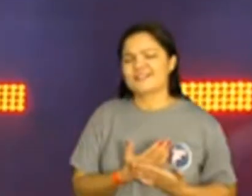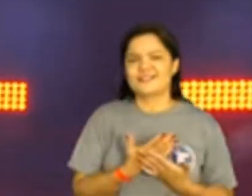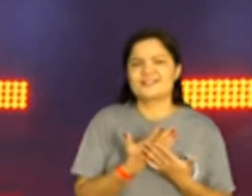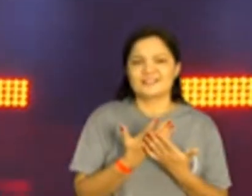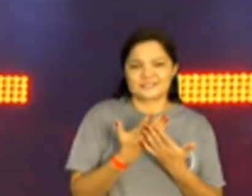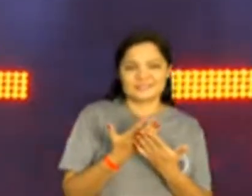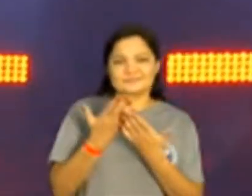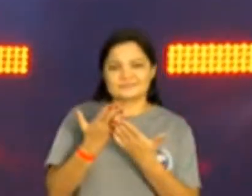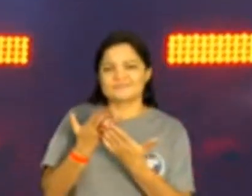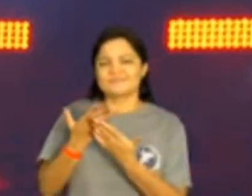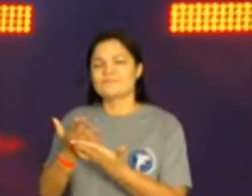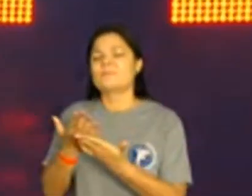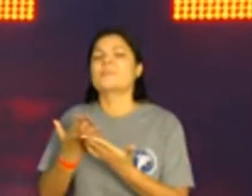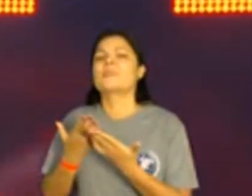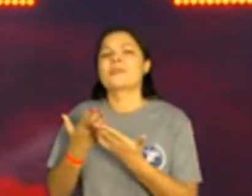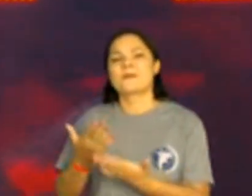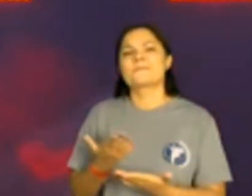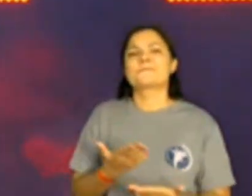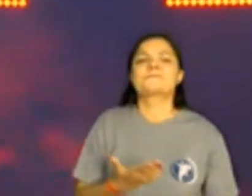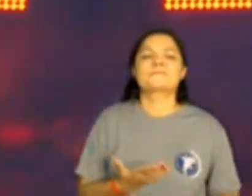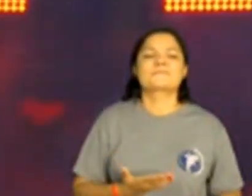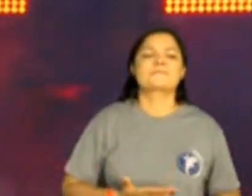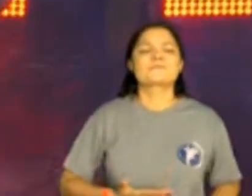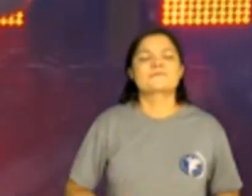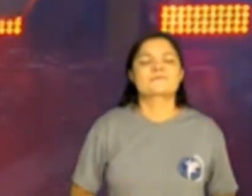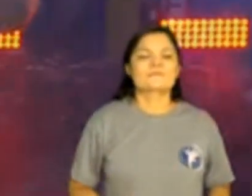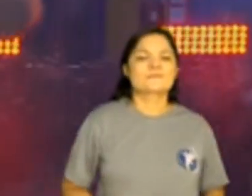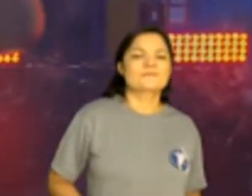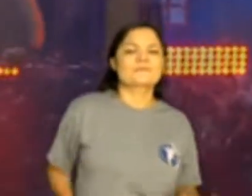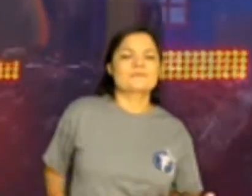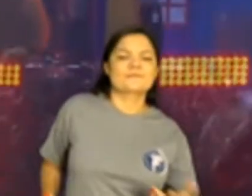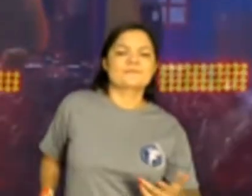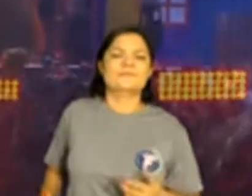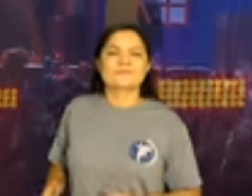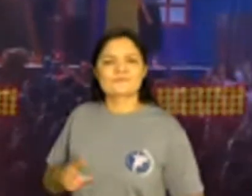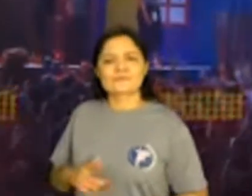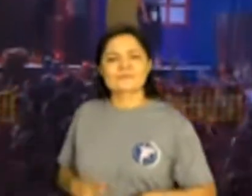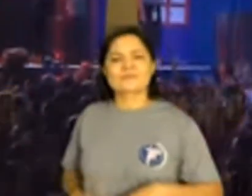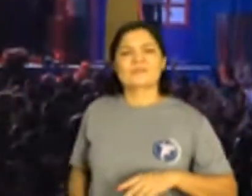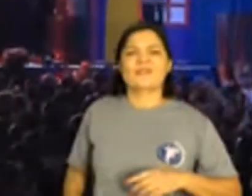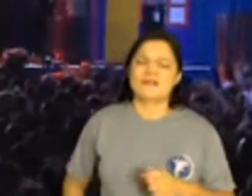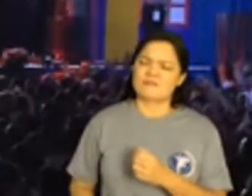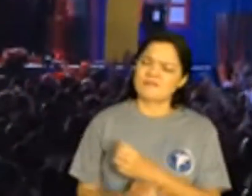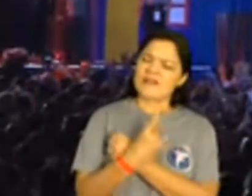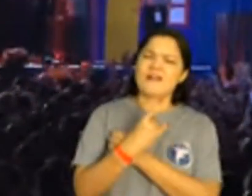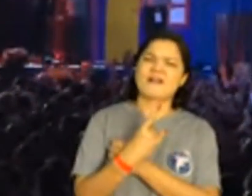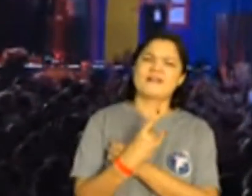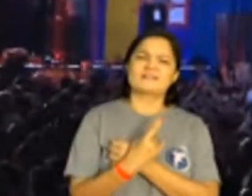dar e sem traição.